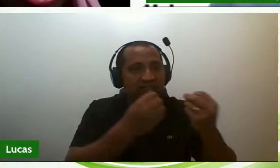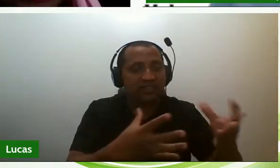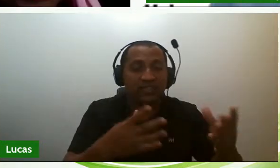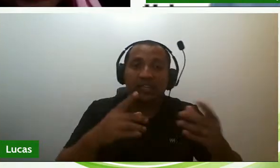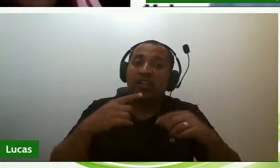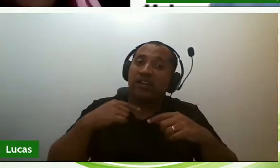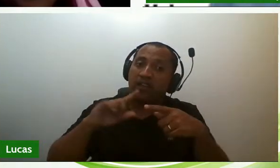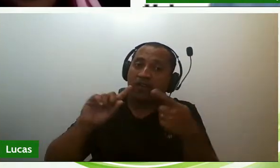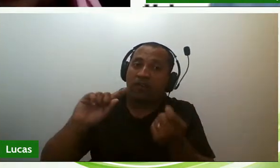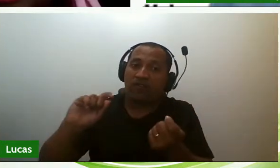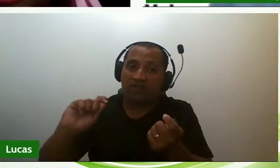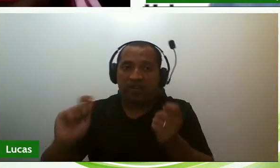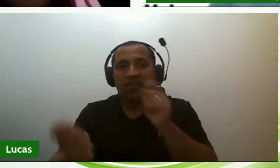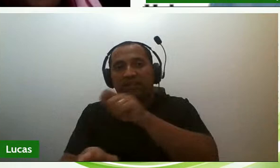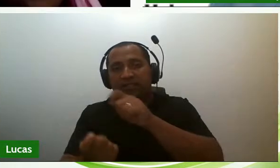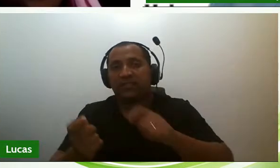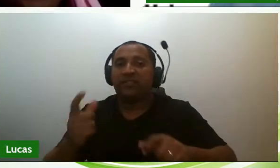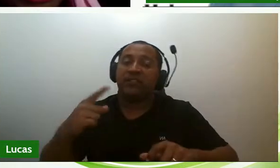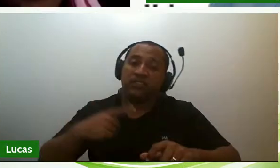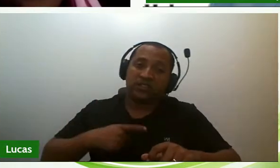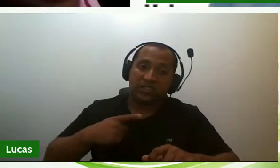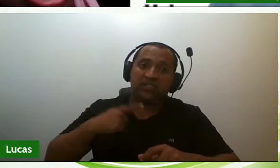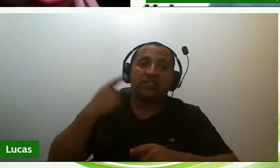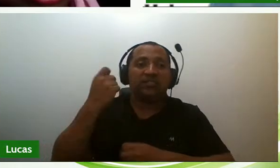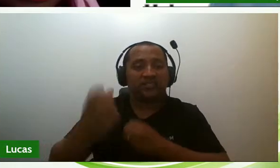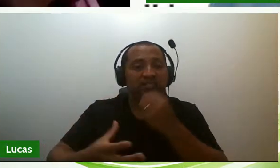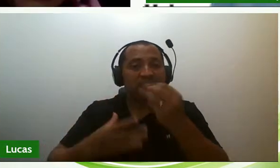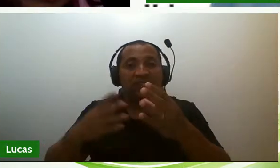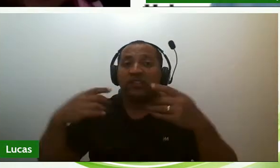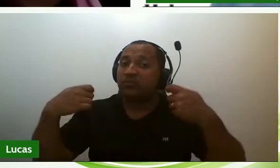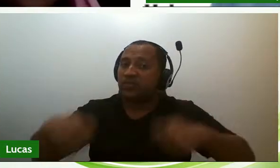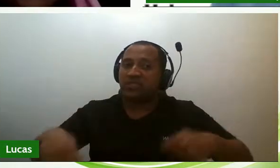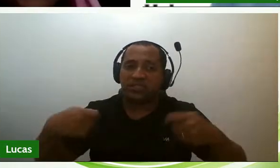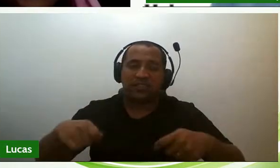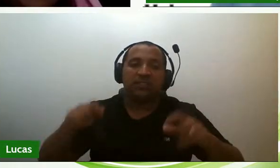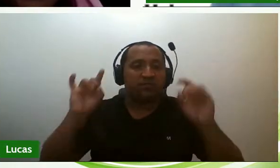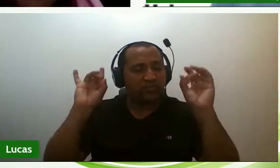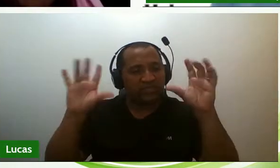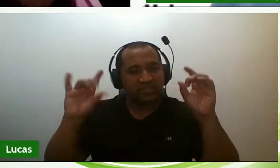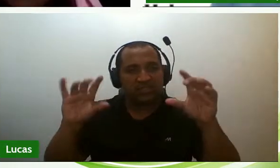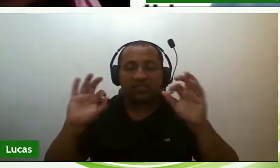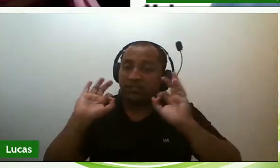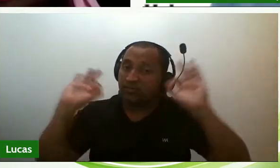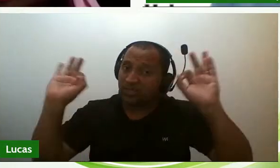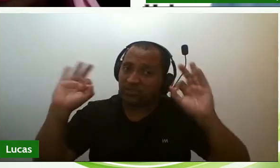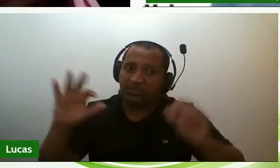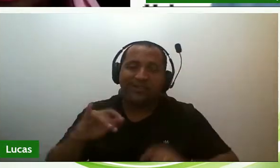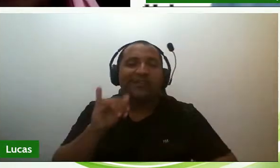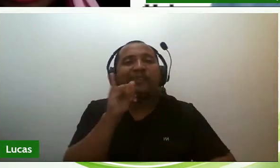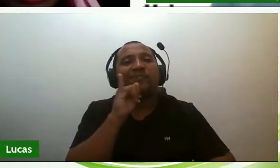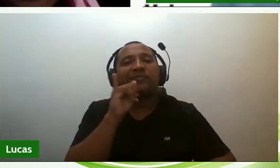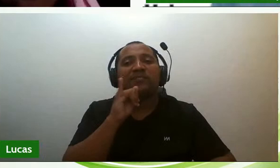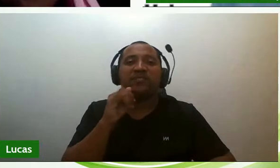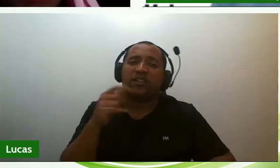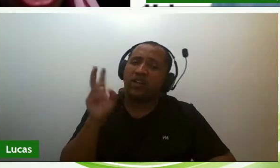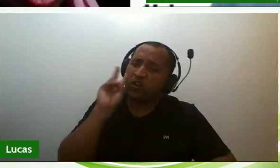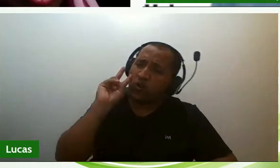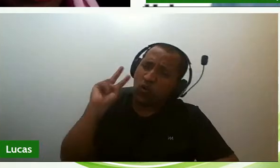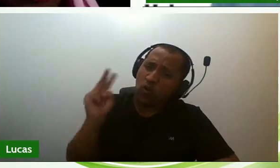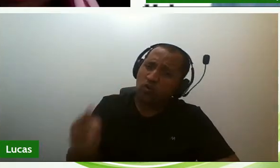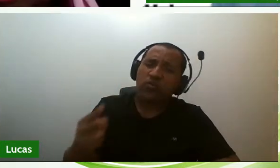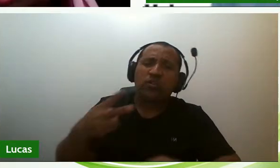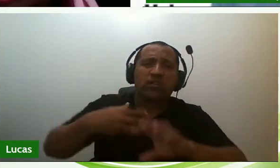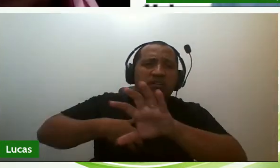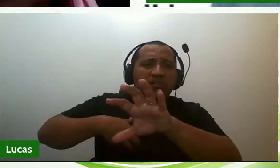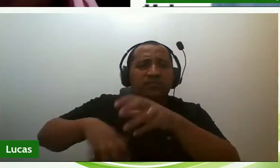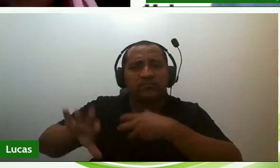adaptar essas oportunidades a necessidades específicas. Então, quando a gente tem um olhar